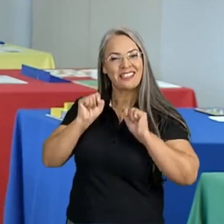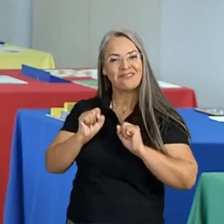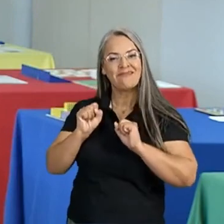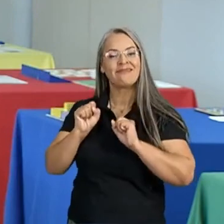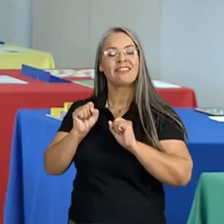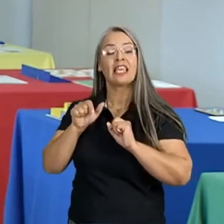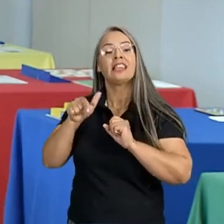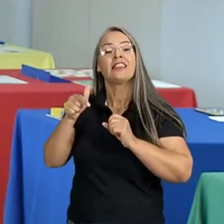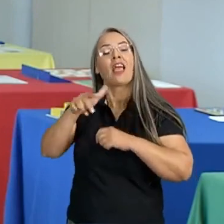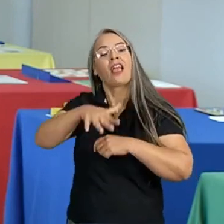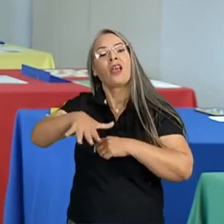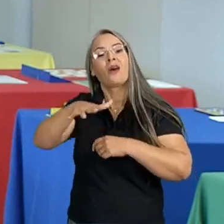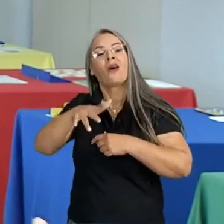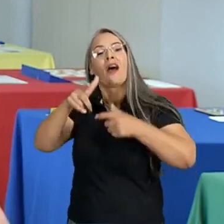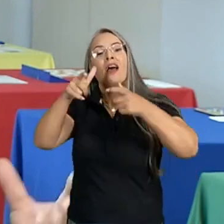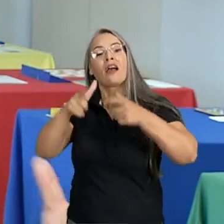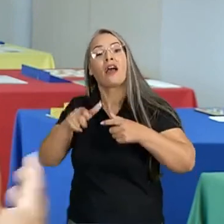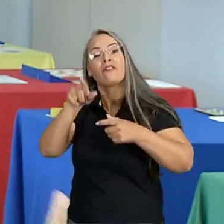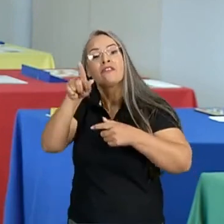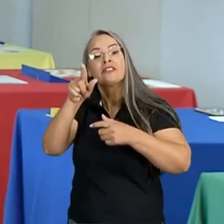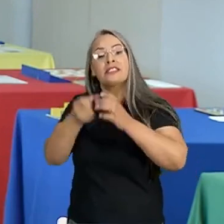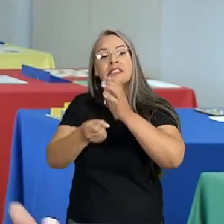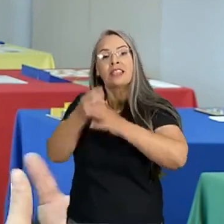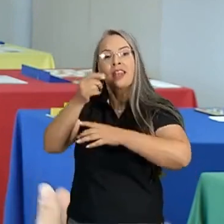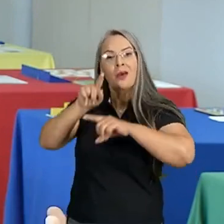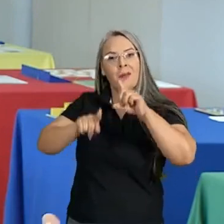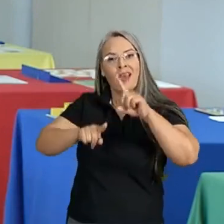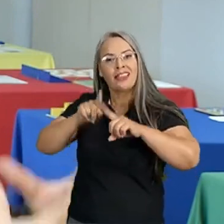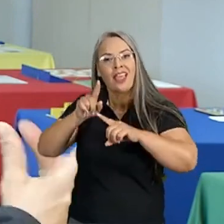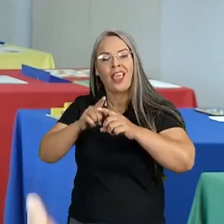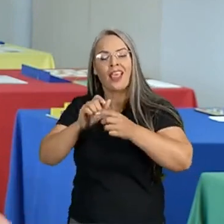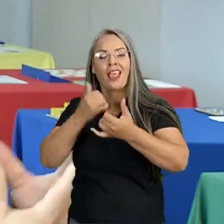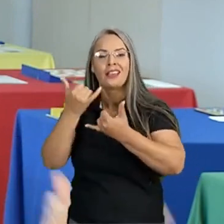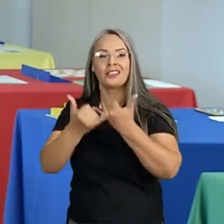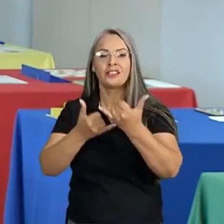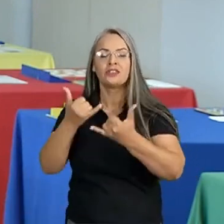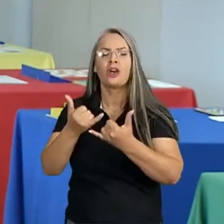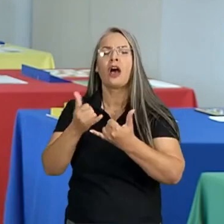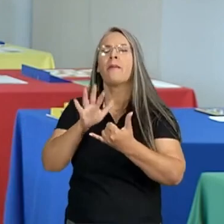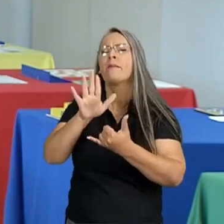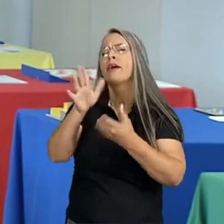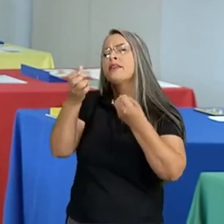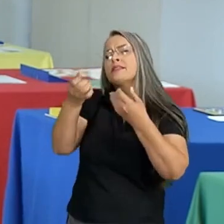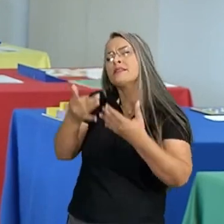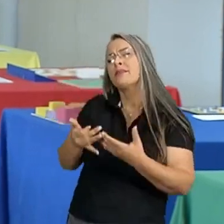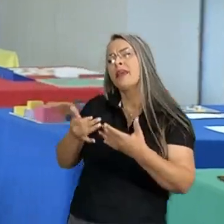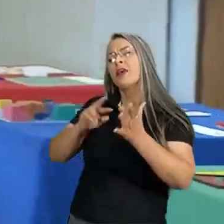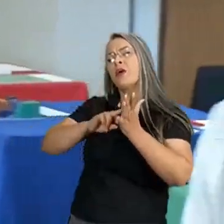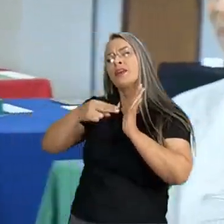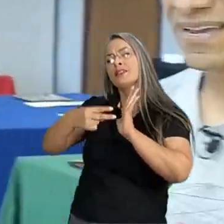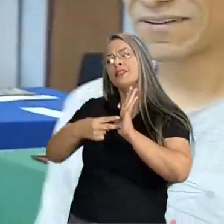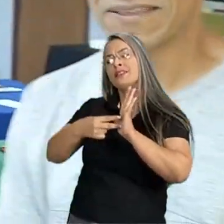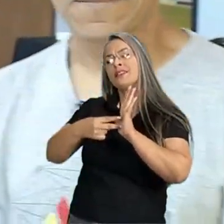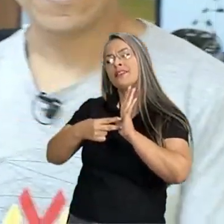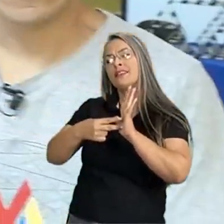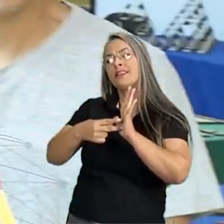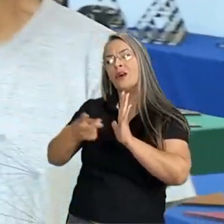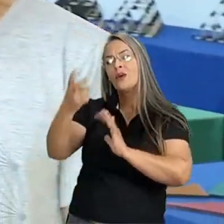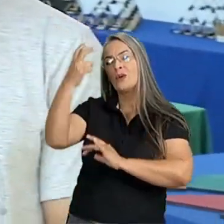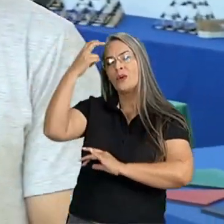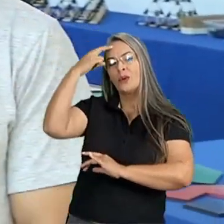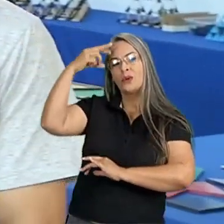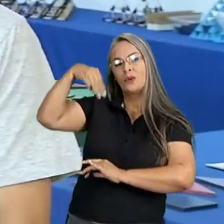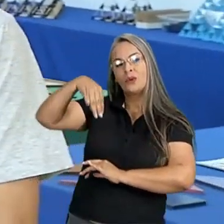produzem esses materiais e o que que é Então essa tal cultura Maker é a cultura Maker